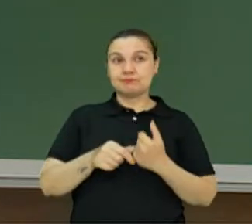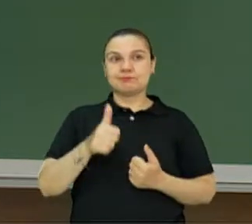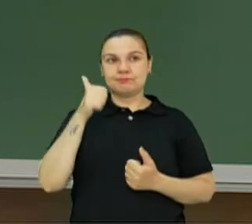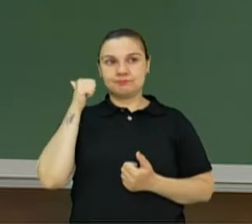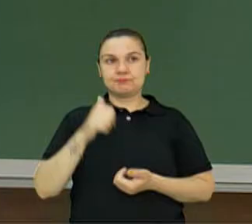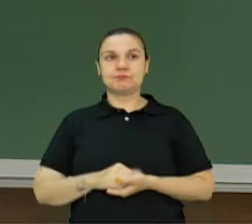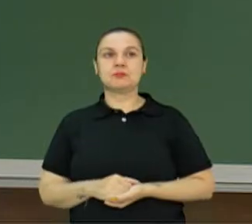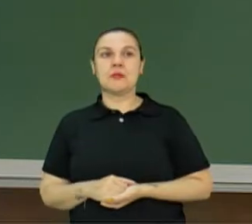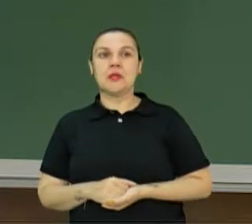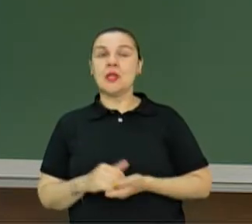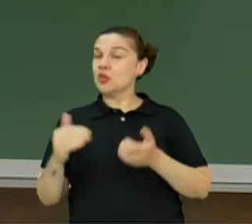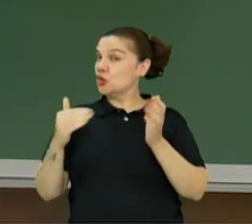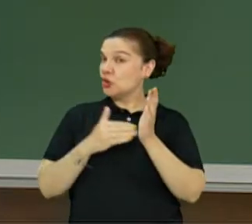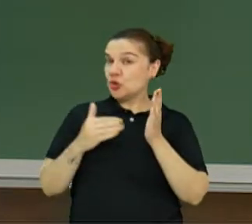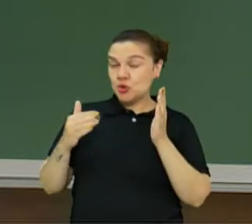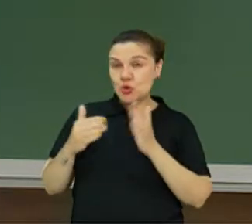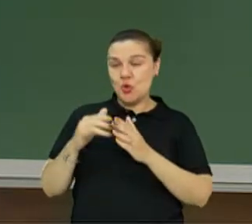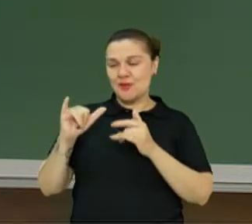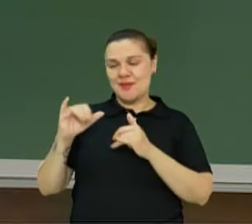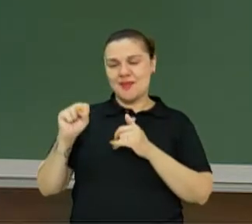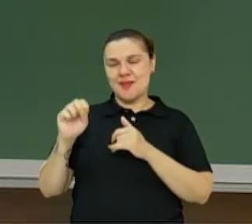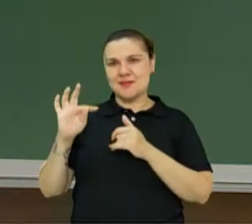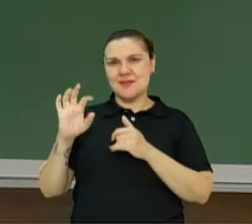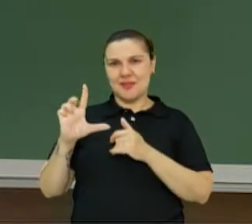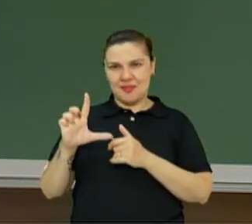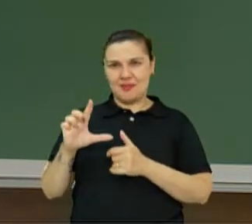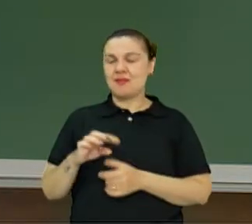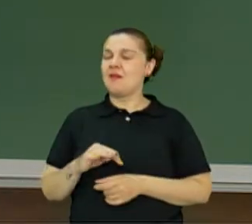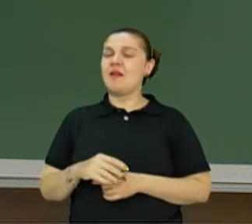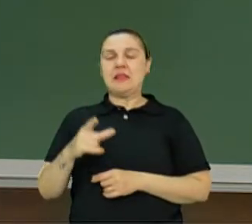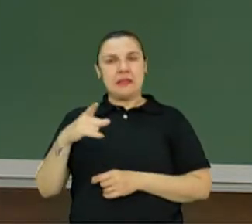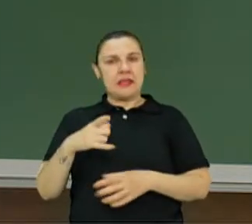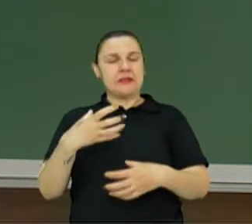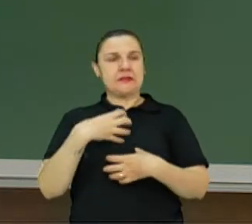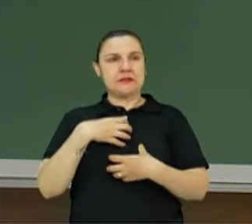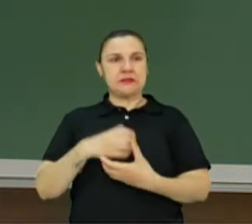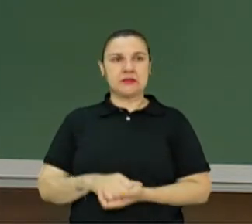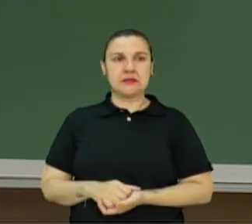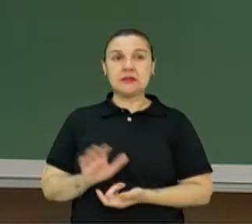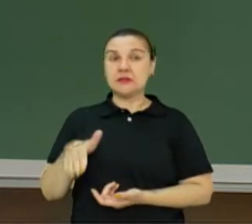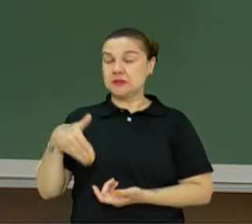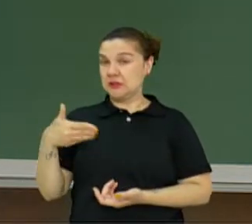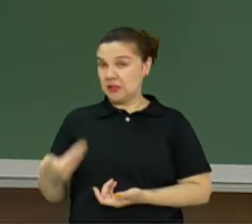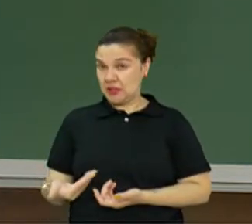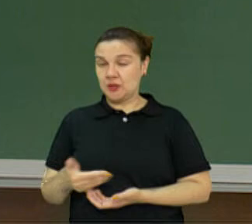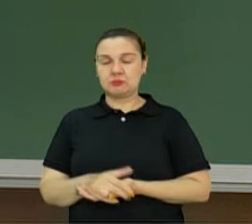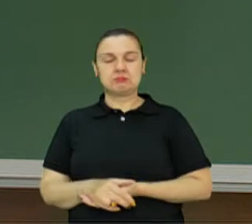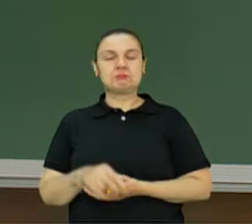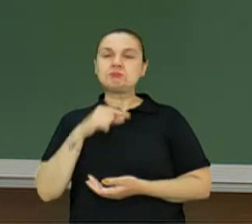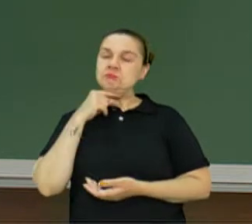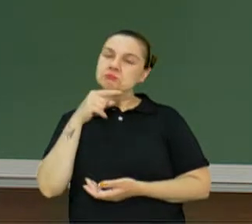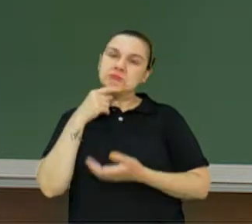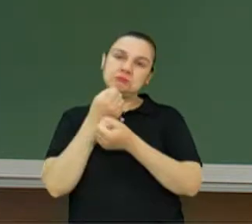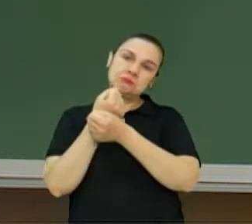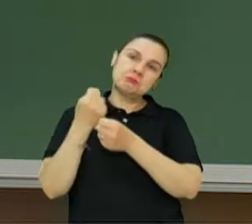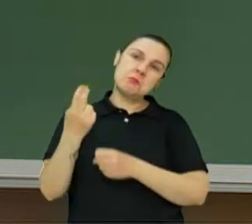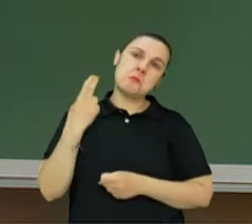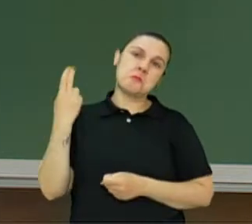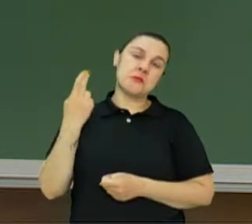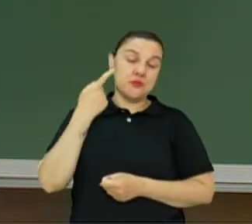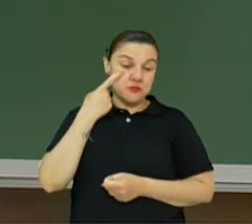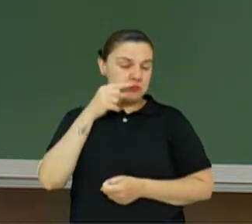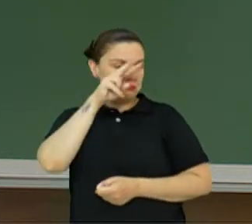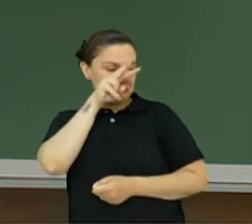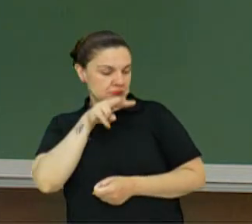esse diz o seguinte: nem todas as ISTs possuem sintomas. Sendo assim, não é possível descobrir se uma